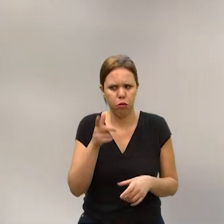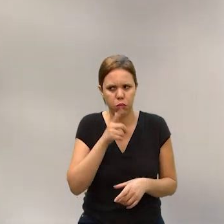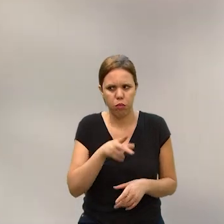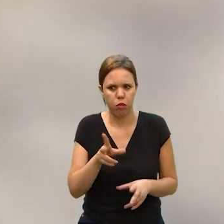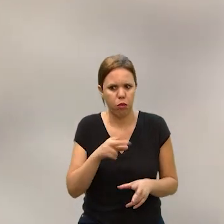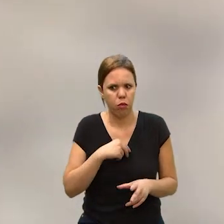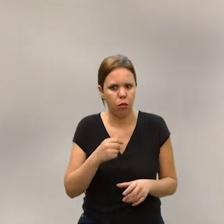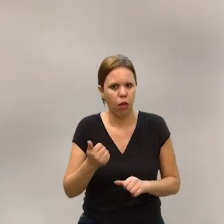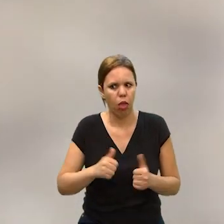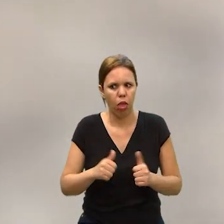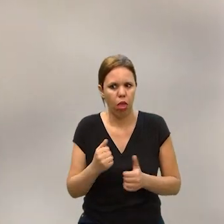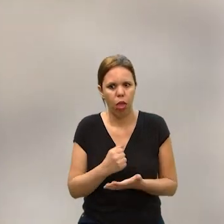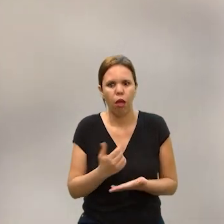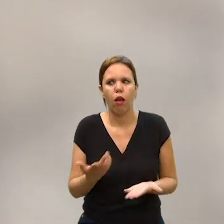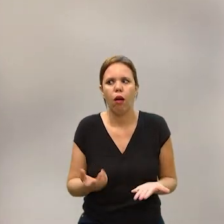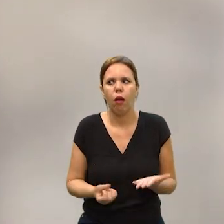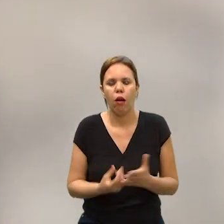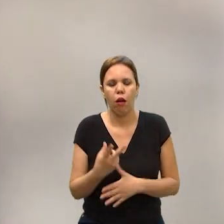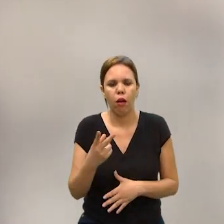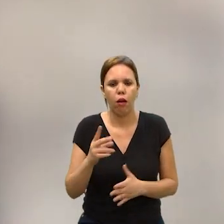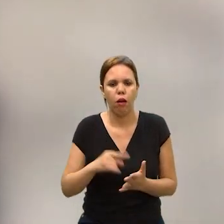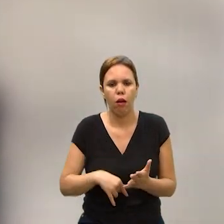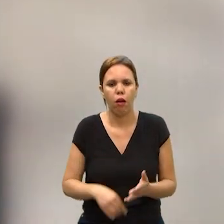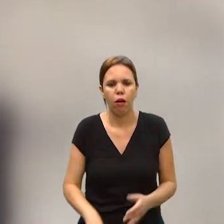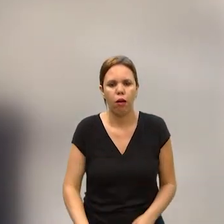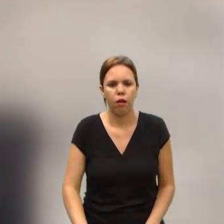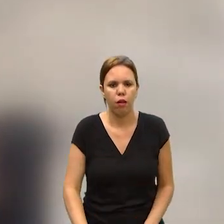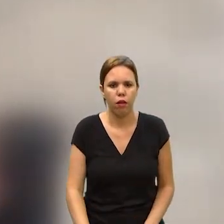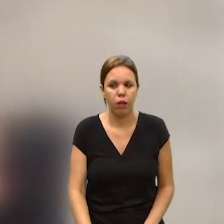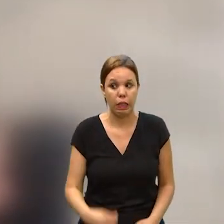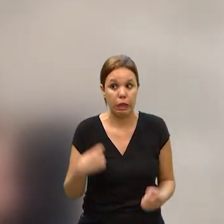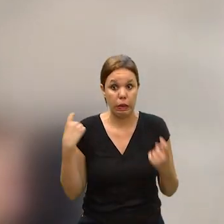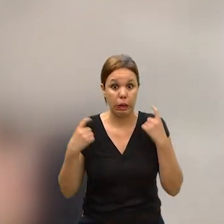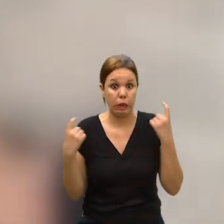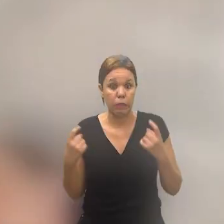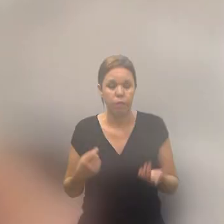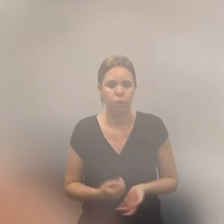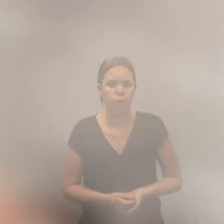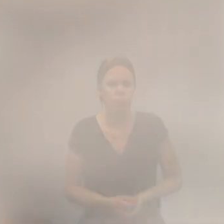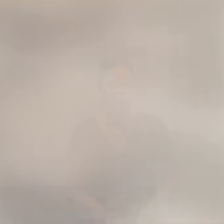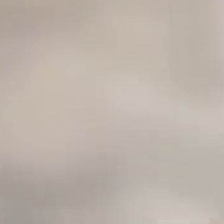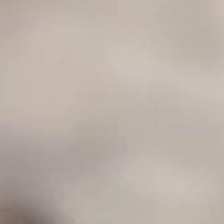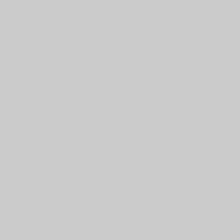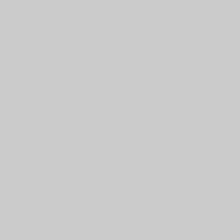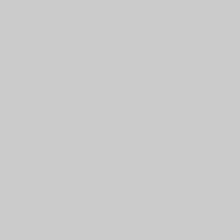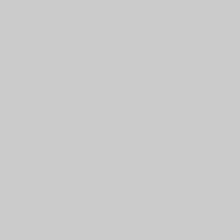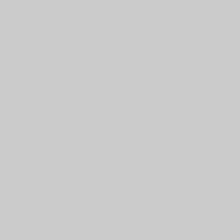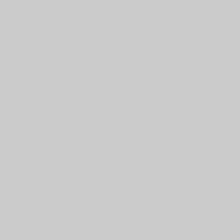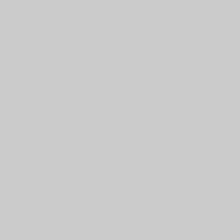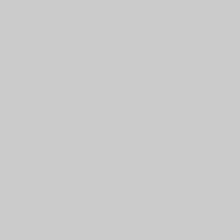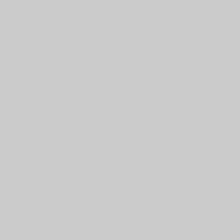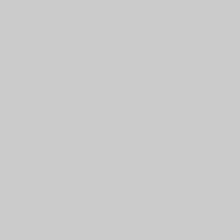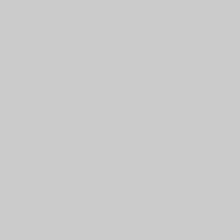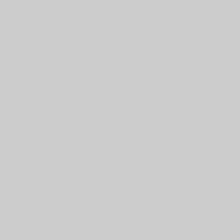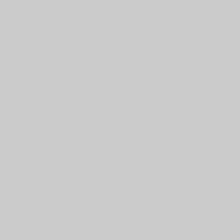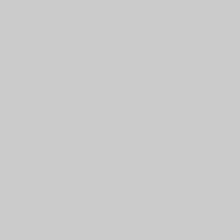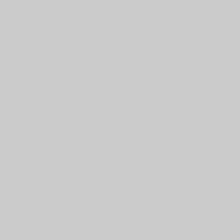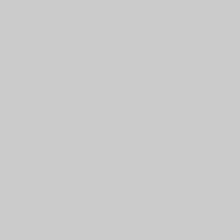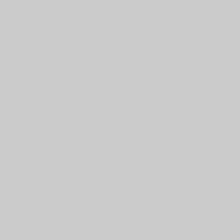não conseguiu diagnosticar de pronto que era isso, né? Então isso nos preocupou muito.